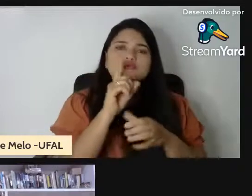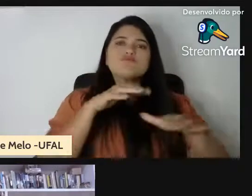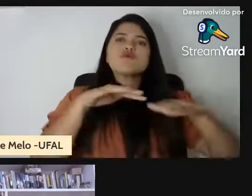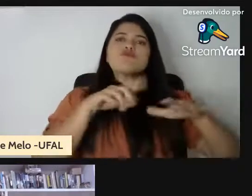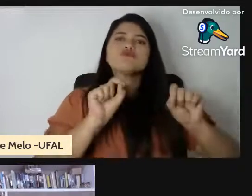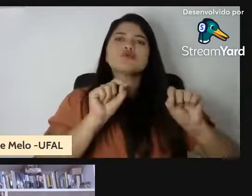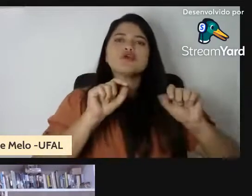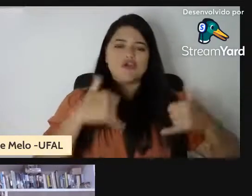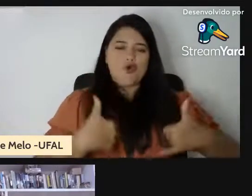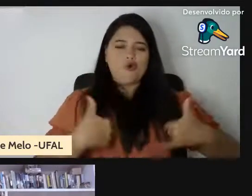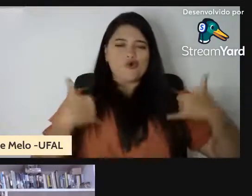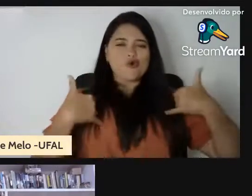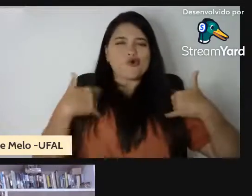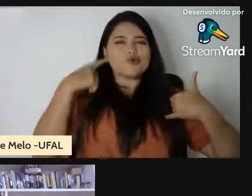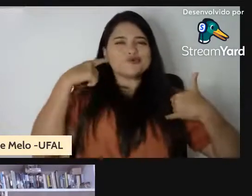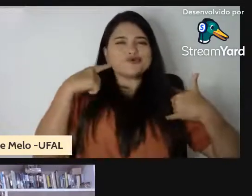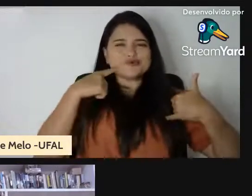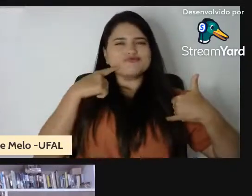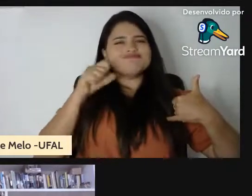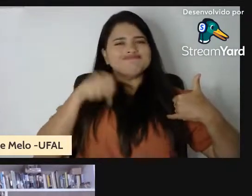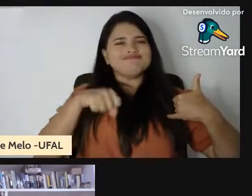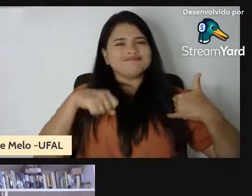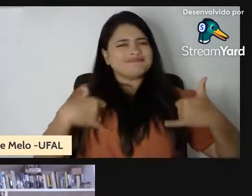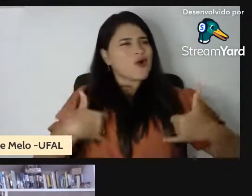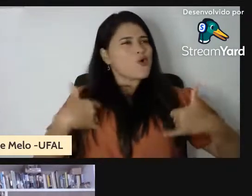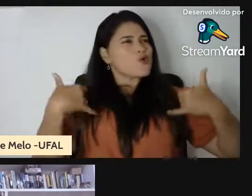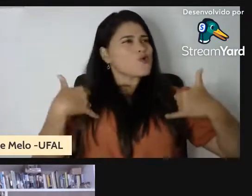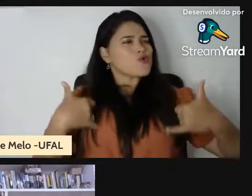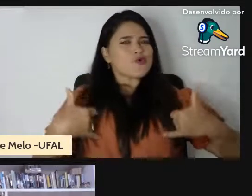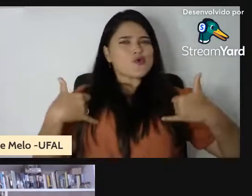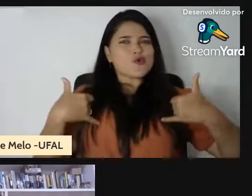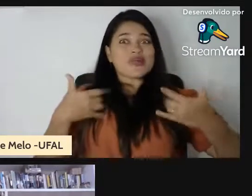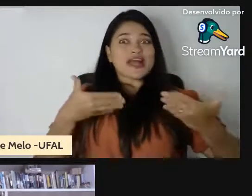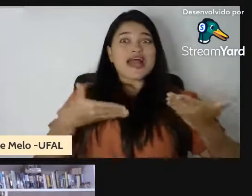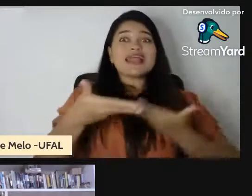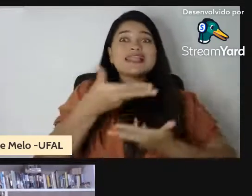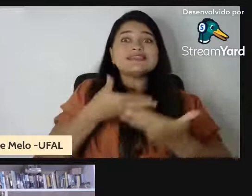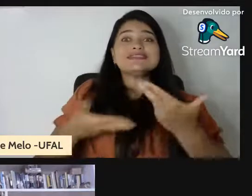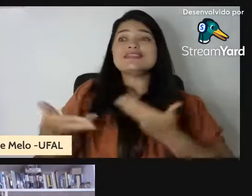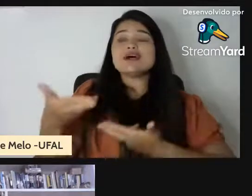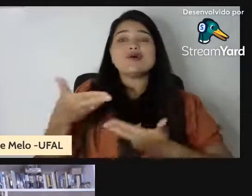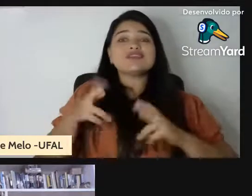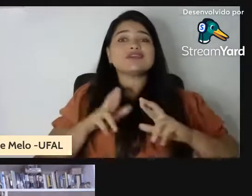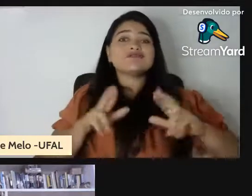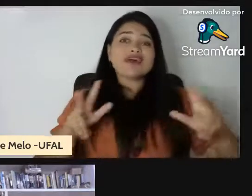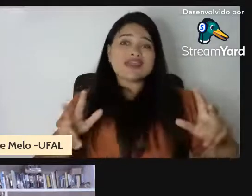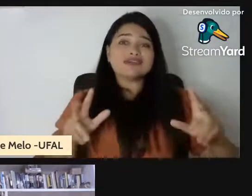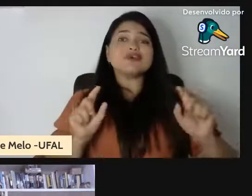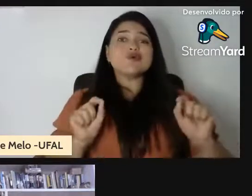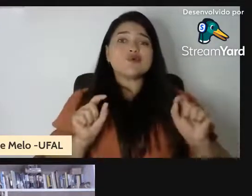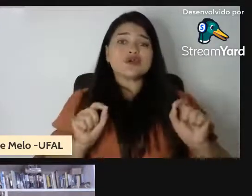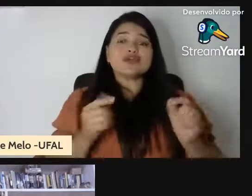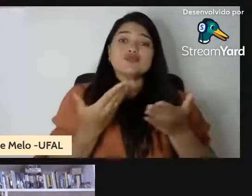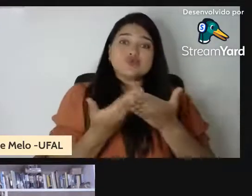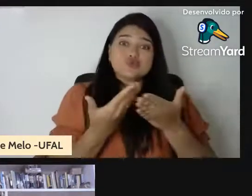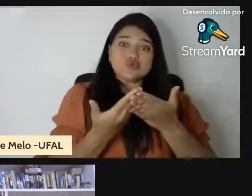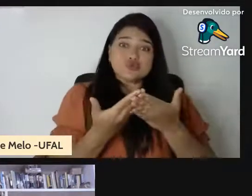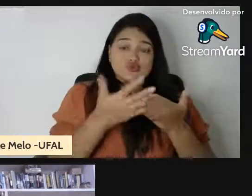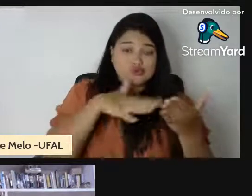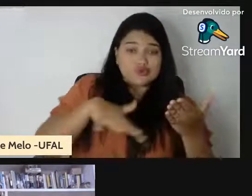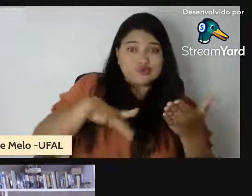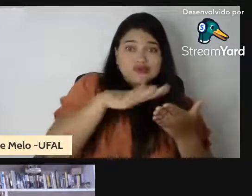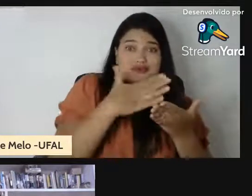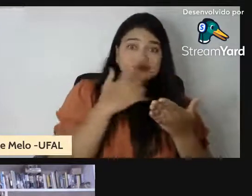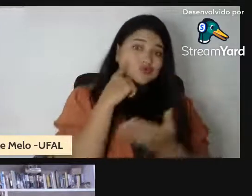ser surdo, né? Da relação da diferença. Então, a gente vê dentro dos estudos surdos,